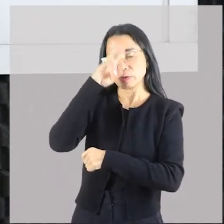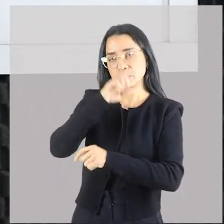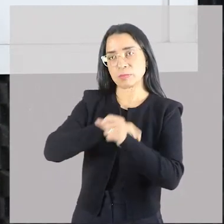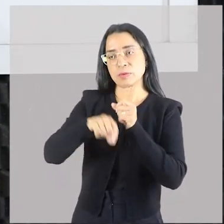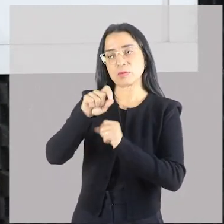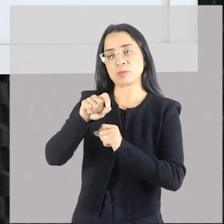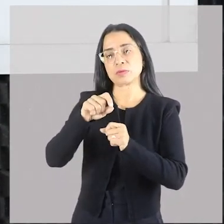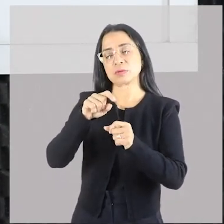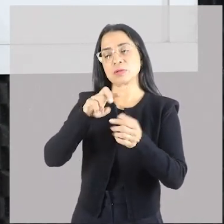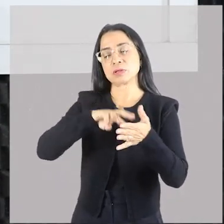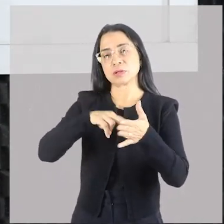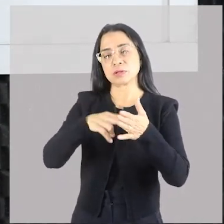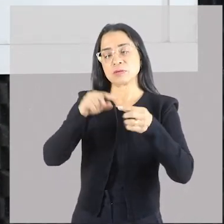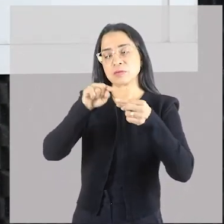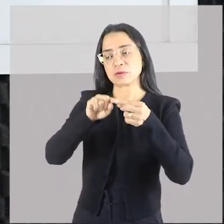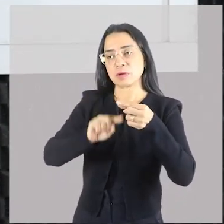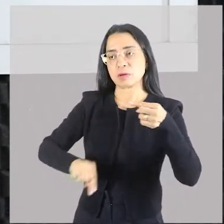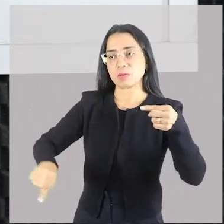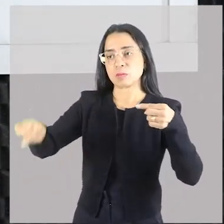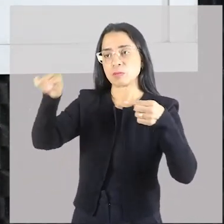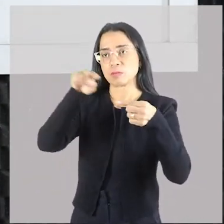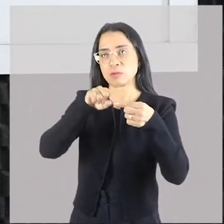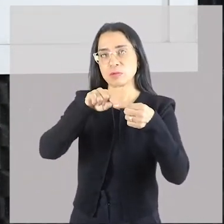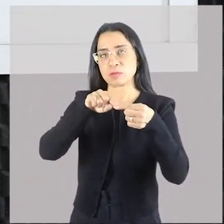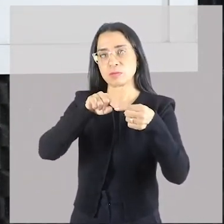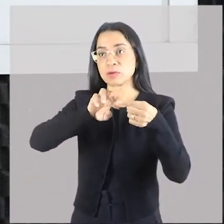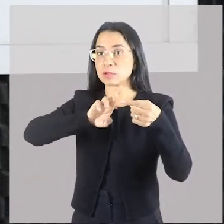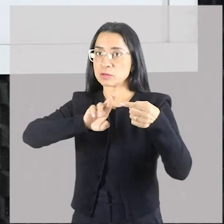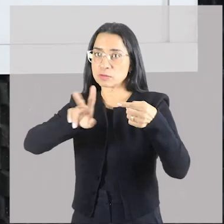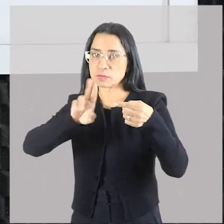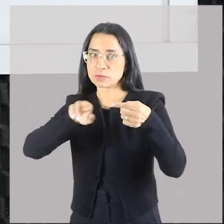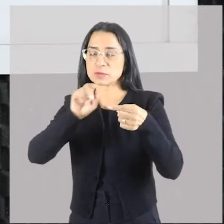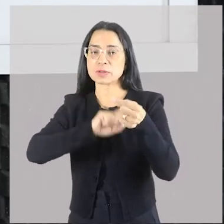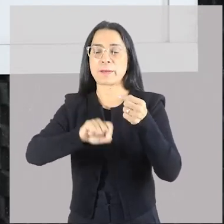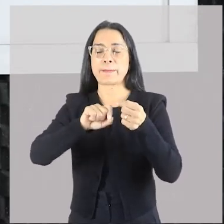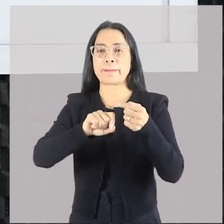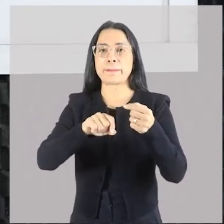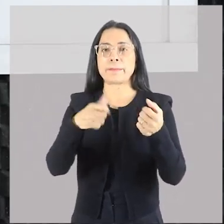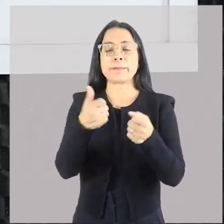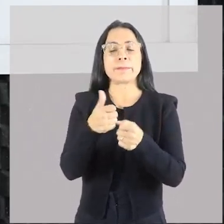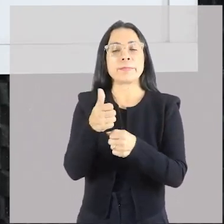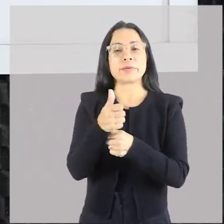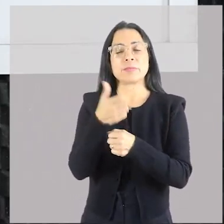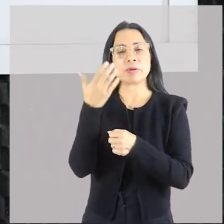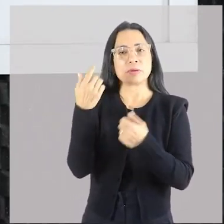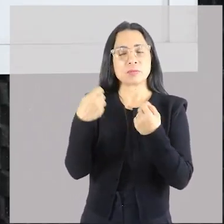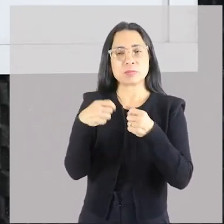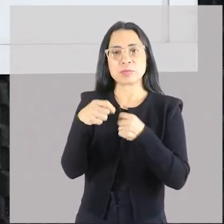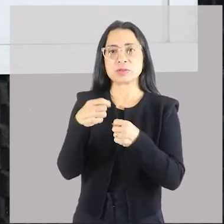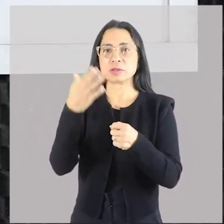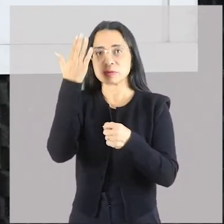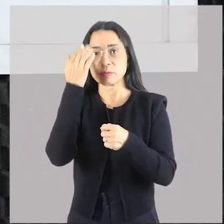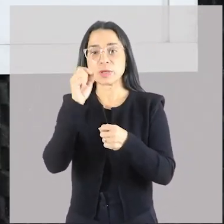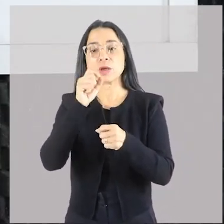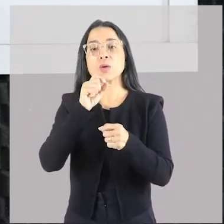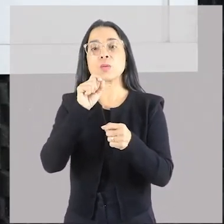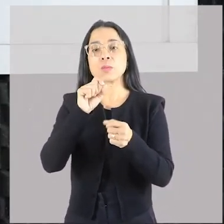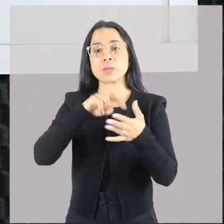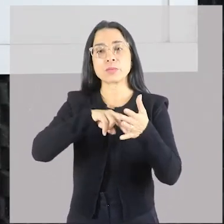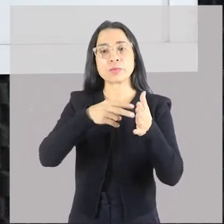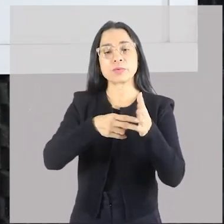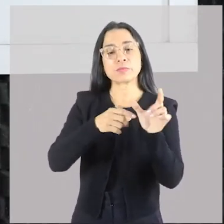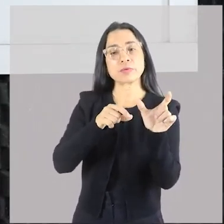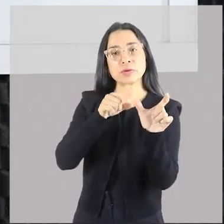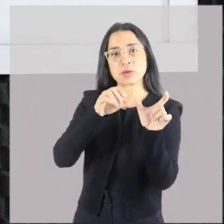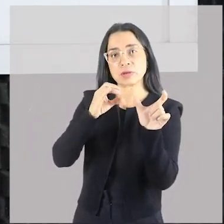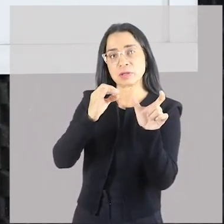de uma circunferência. Tá? Primeiro, eu tenho que lembrar o que é uma circunferência e lembrar que não é a mesma coisa. Às